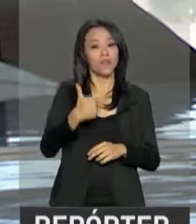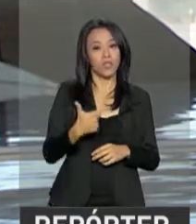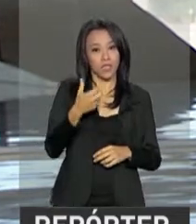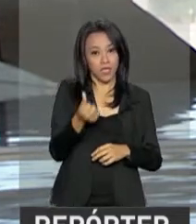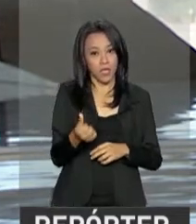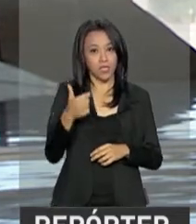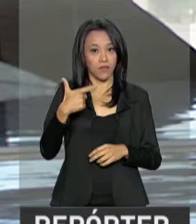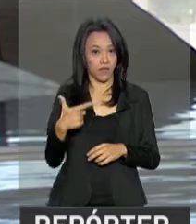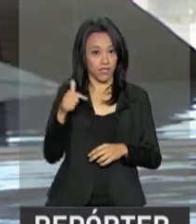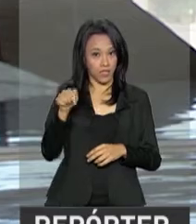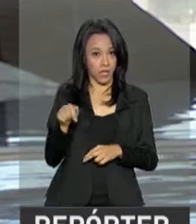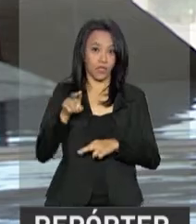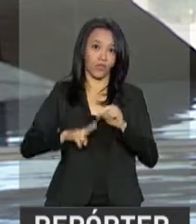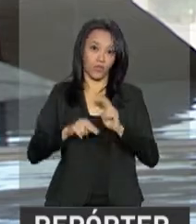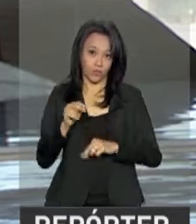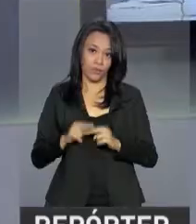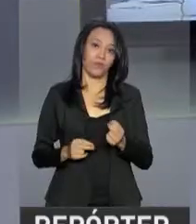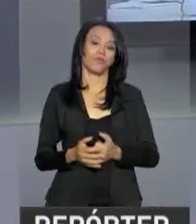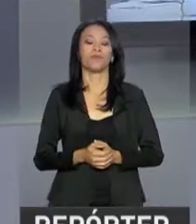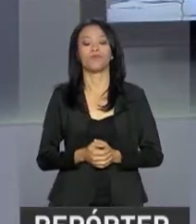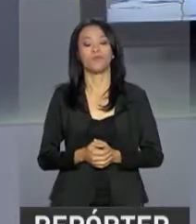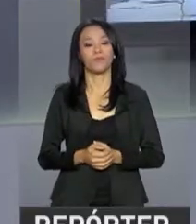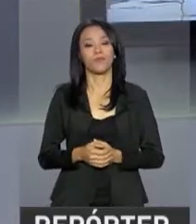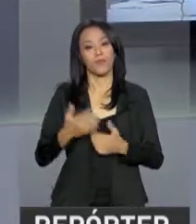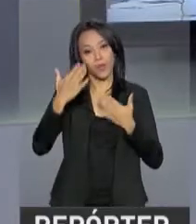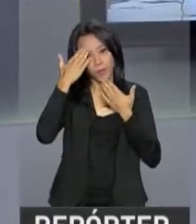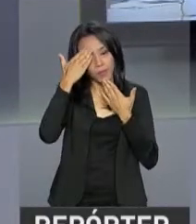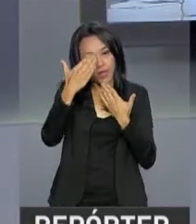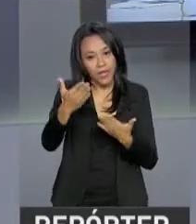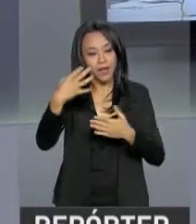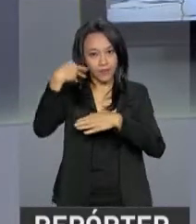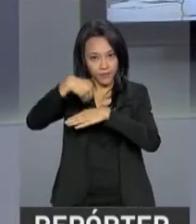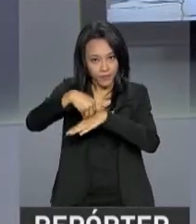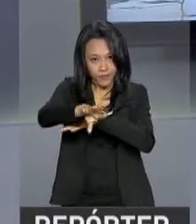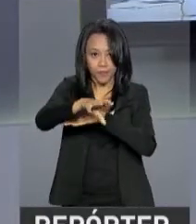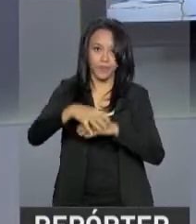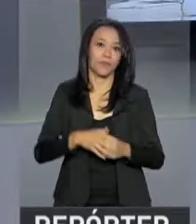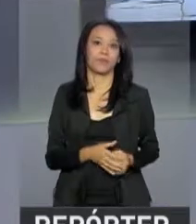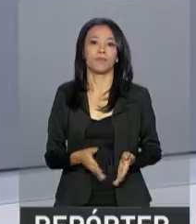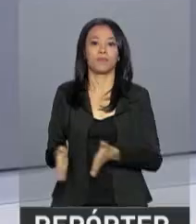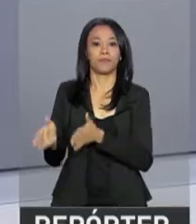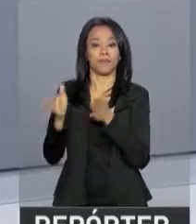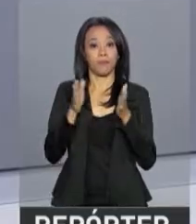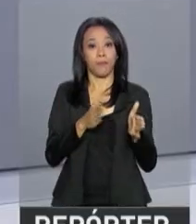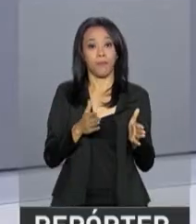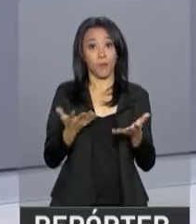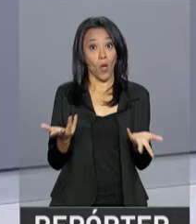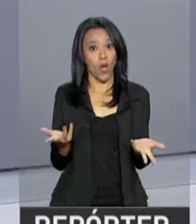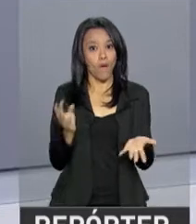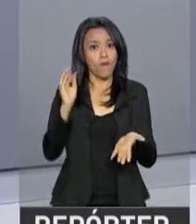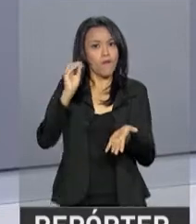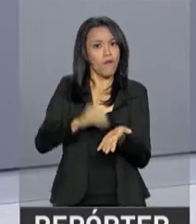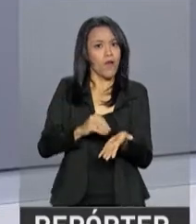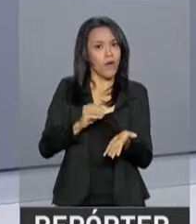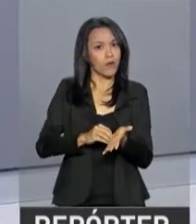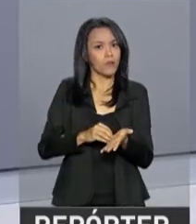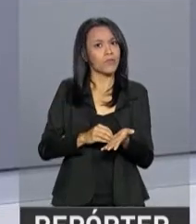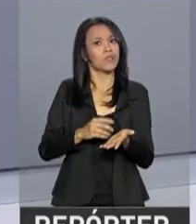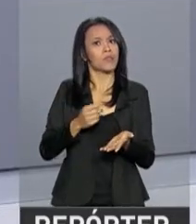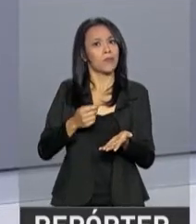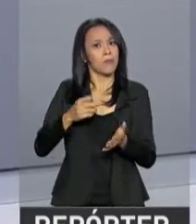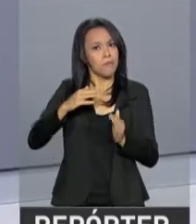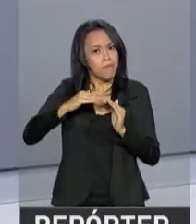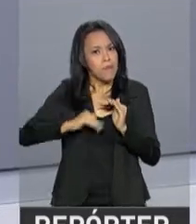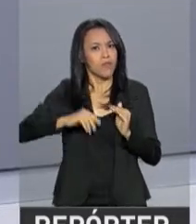junho volto com você no estúdio renata obrigada gabriela pelas suas informações e olha faltam menos de dez dias